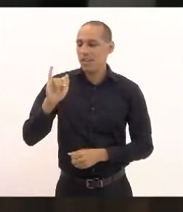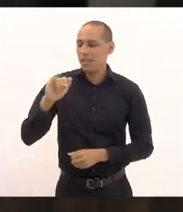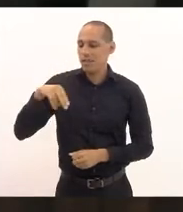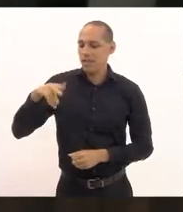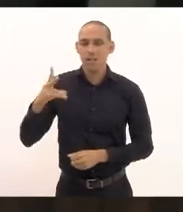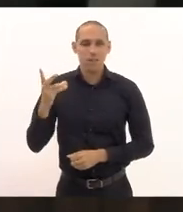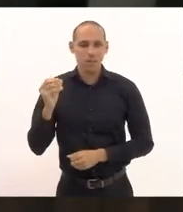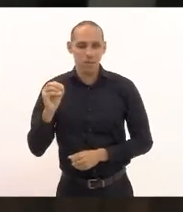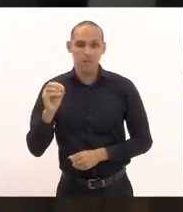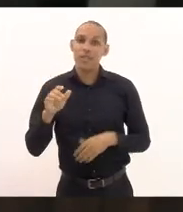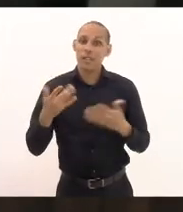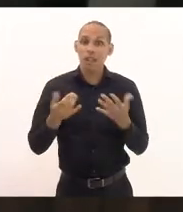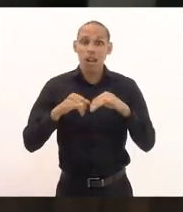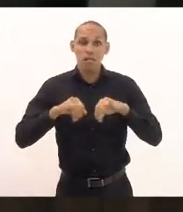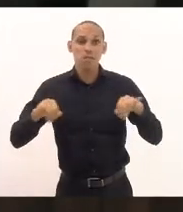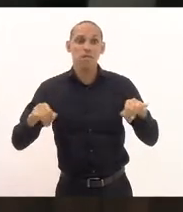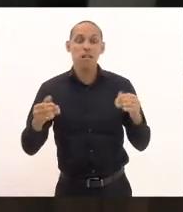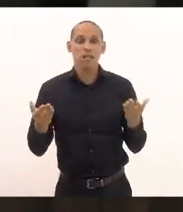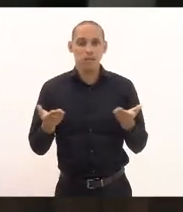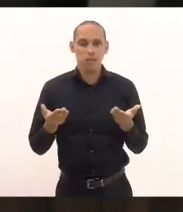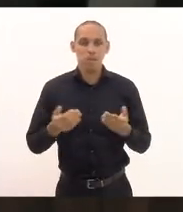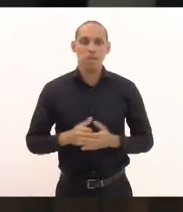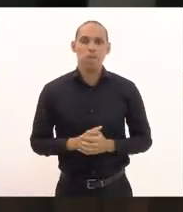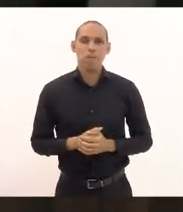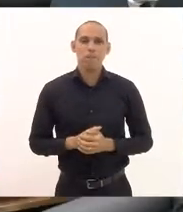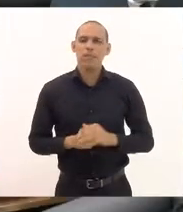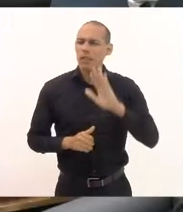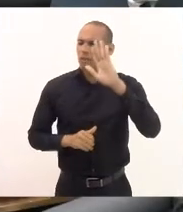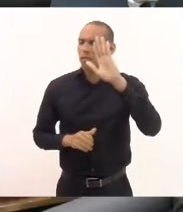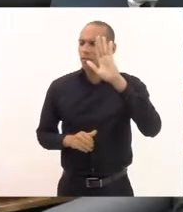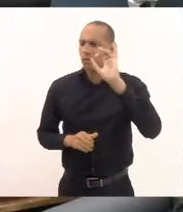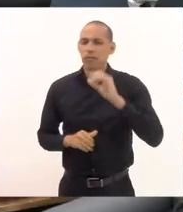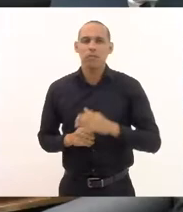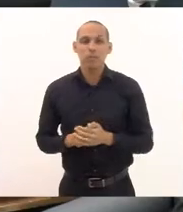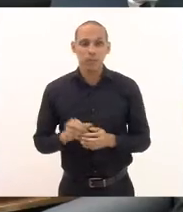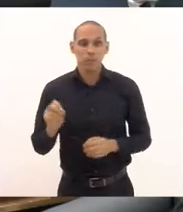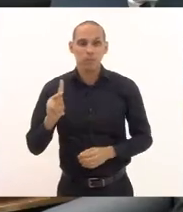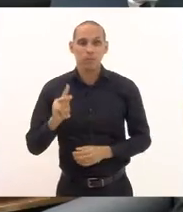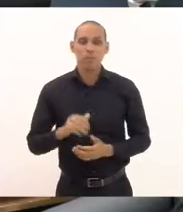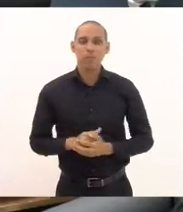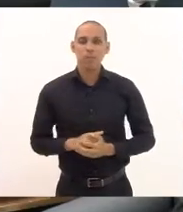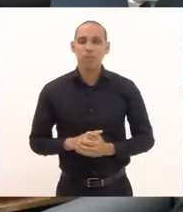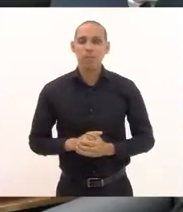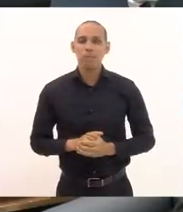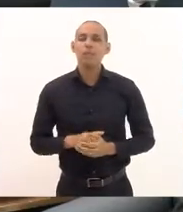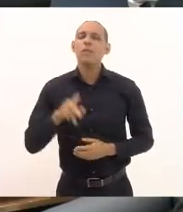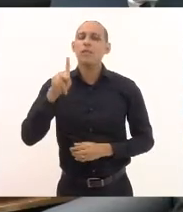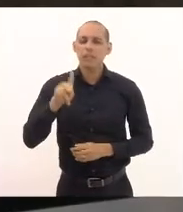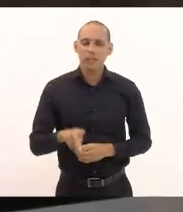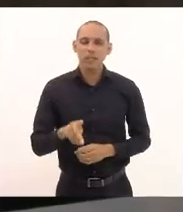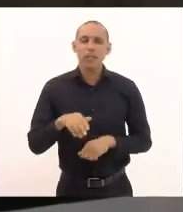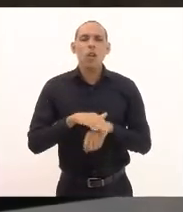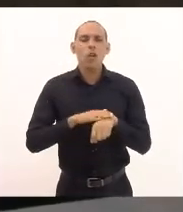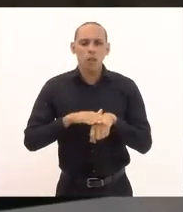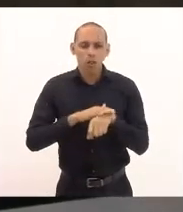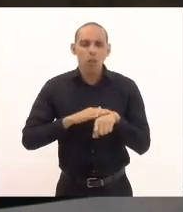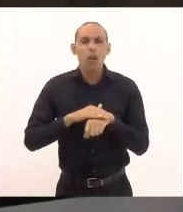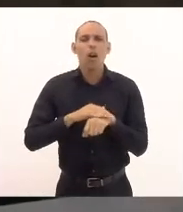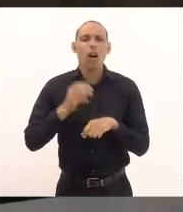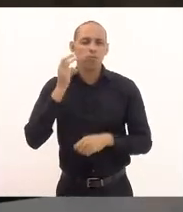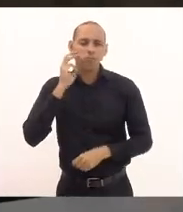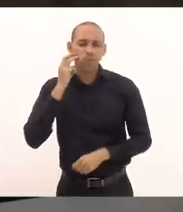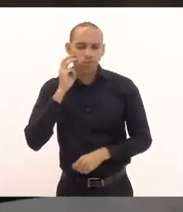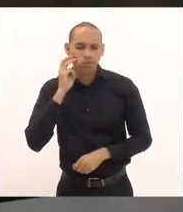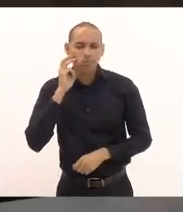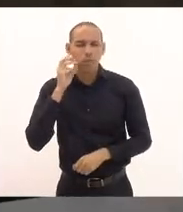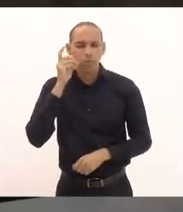Então, vamos cantar. Tá bom, eu só queria fazer um registro. Presidente. Ok. Senhor presidente, eu conversei com o deputado Valdec,